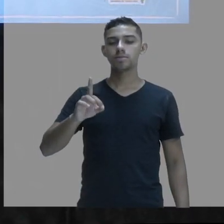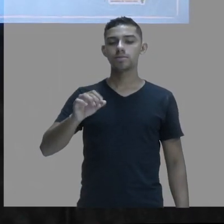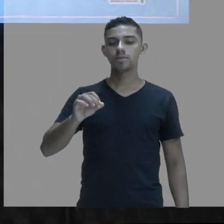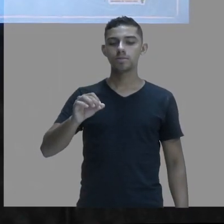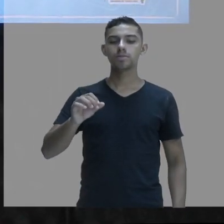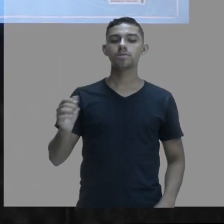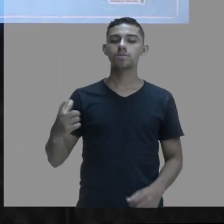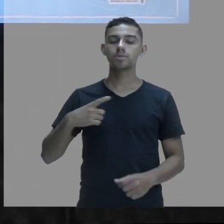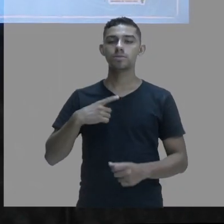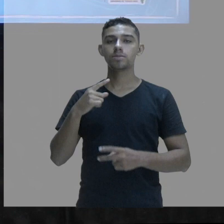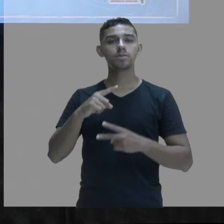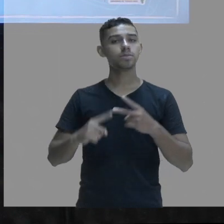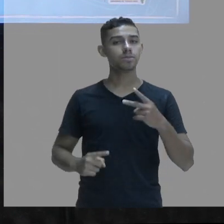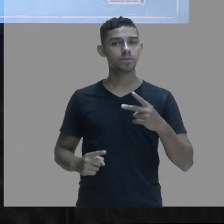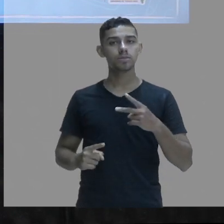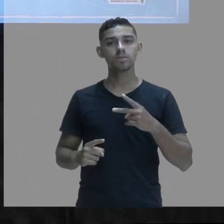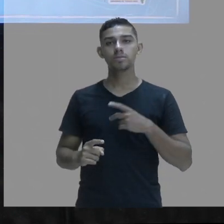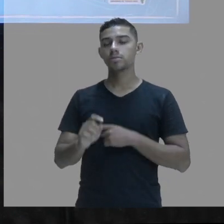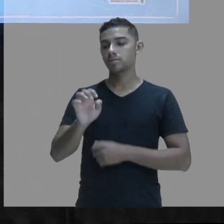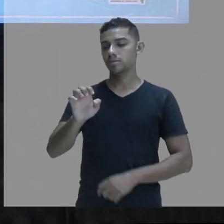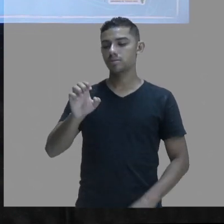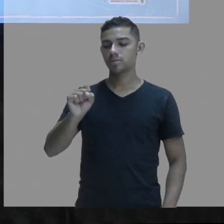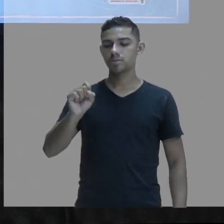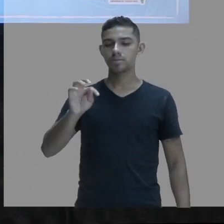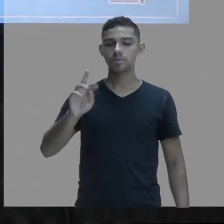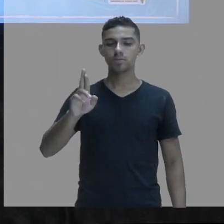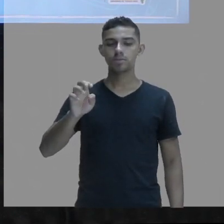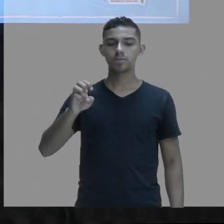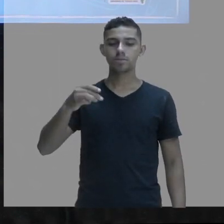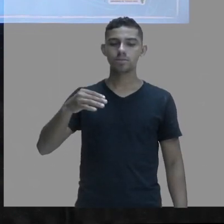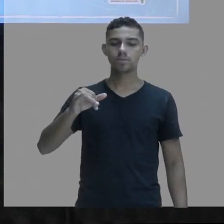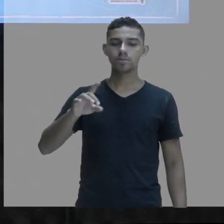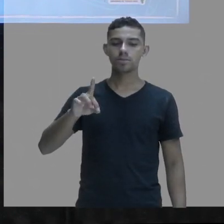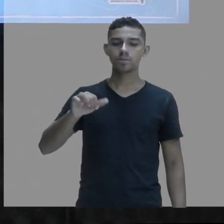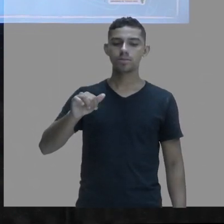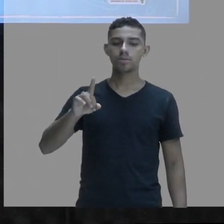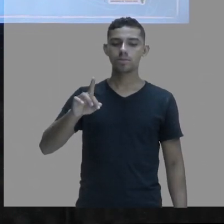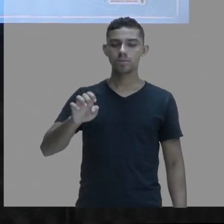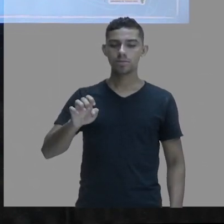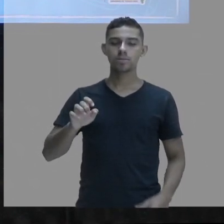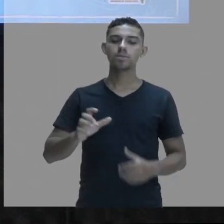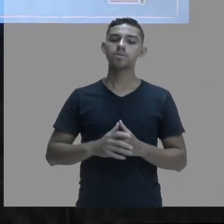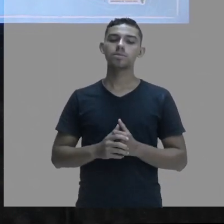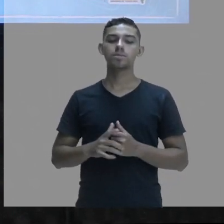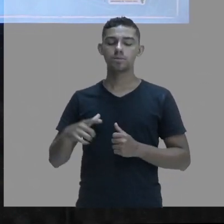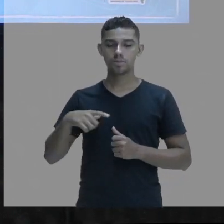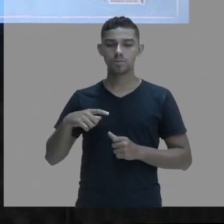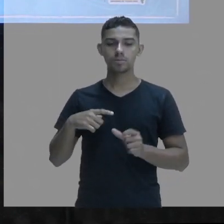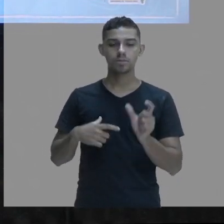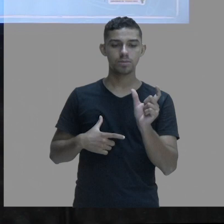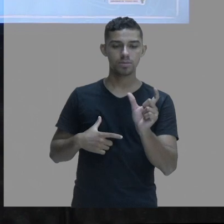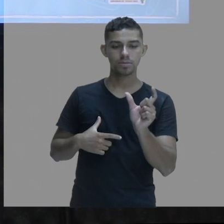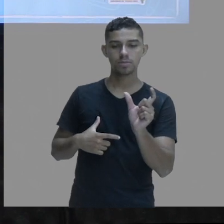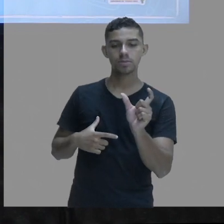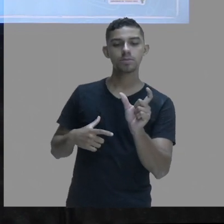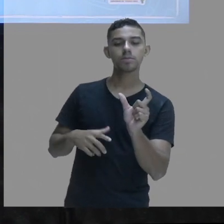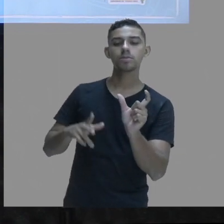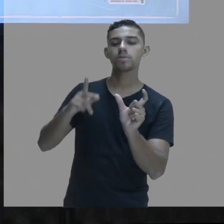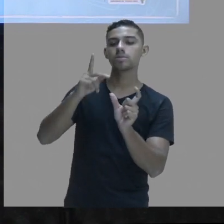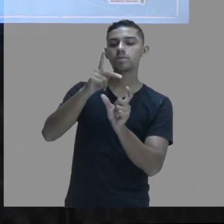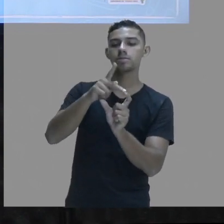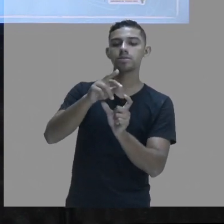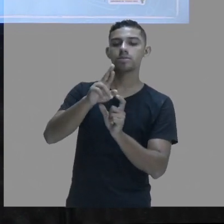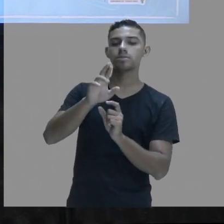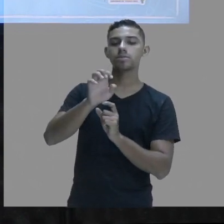duas extremidades. O nome do alcino será o prefixo mais a terminação ino.